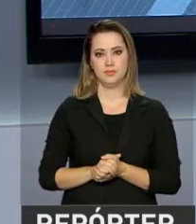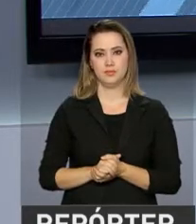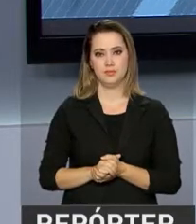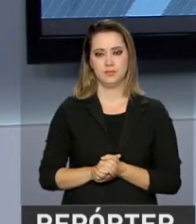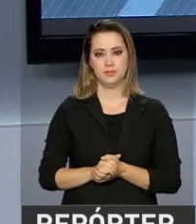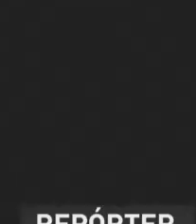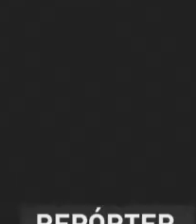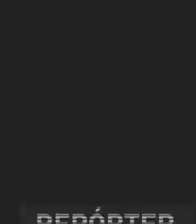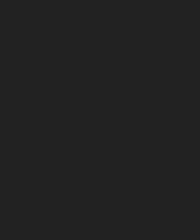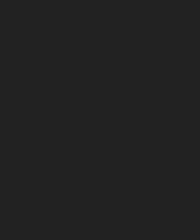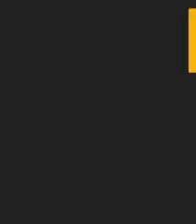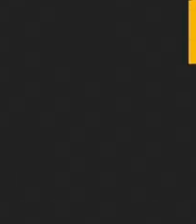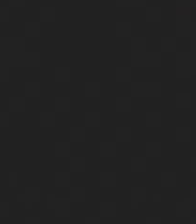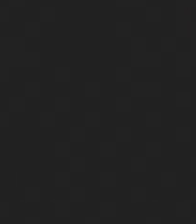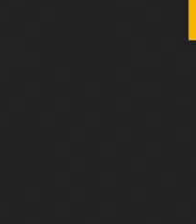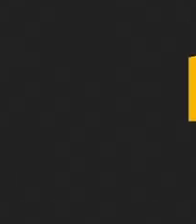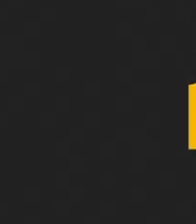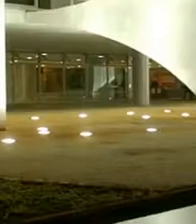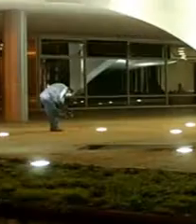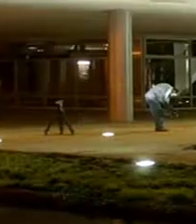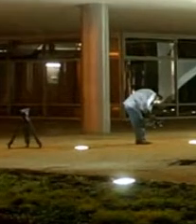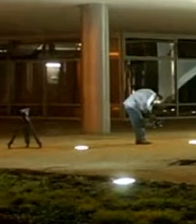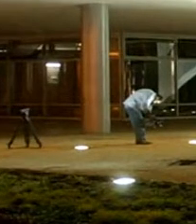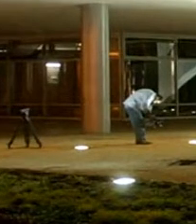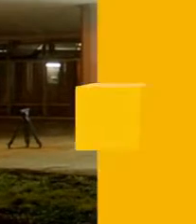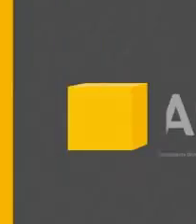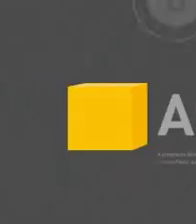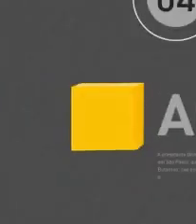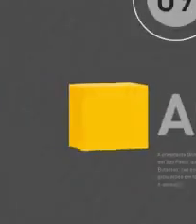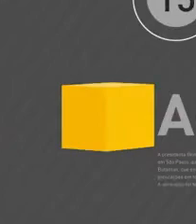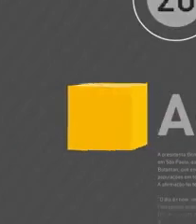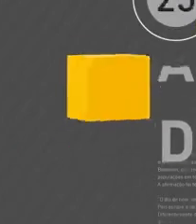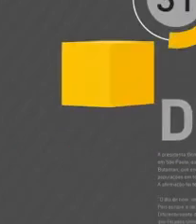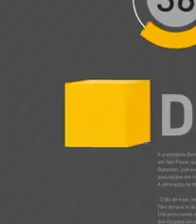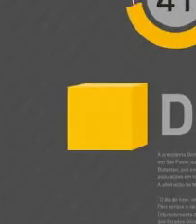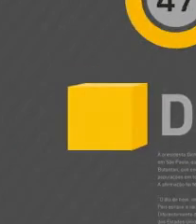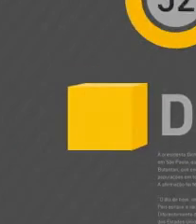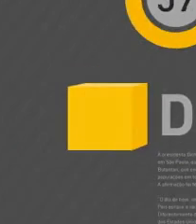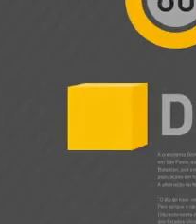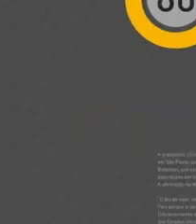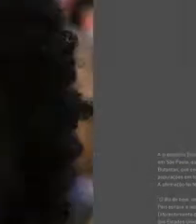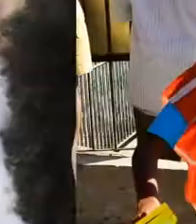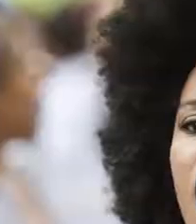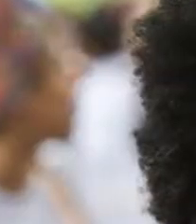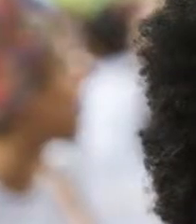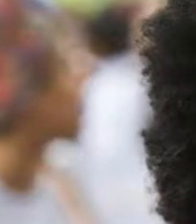Federal.